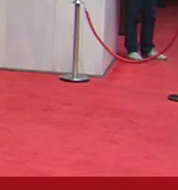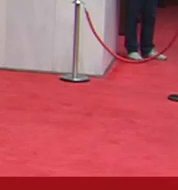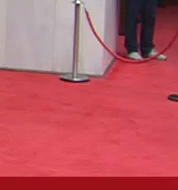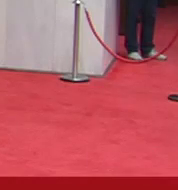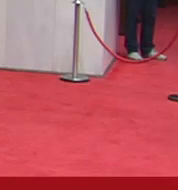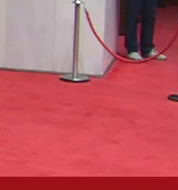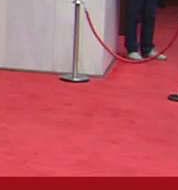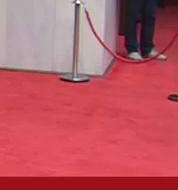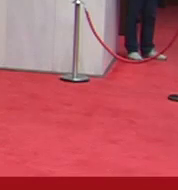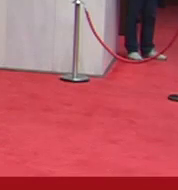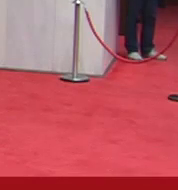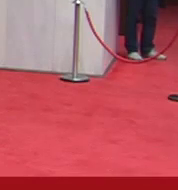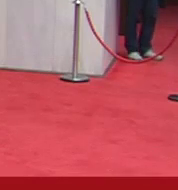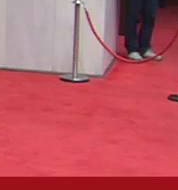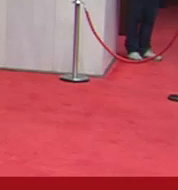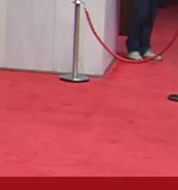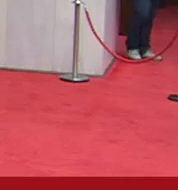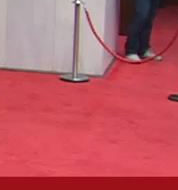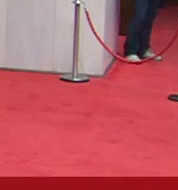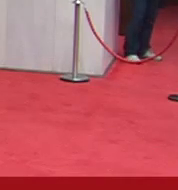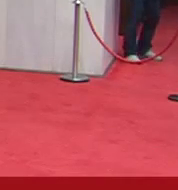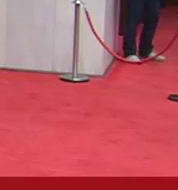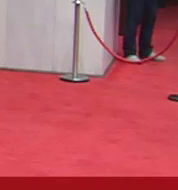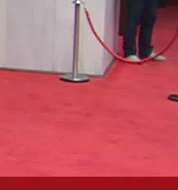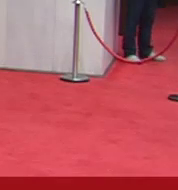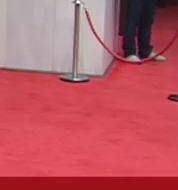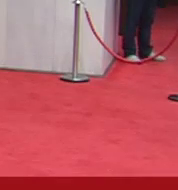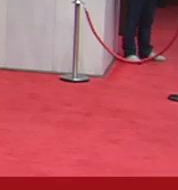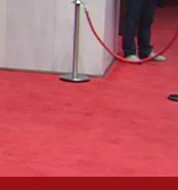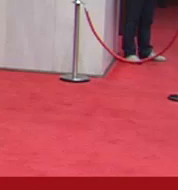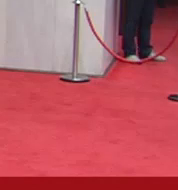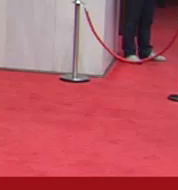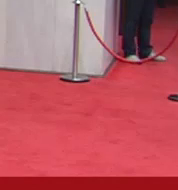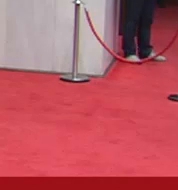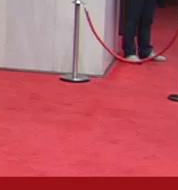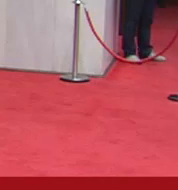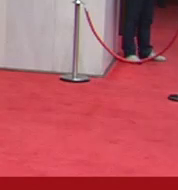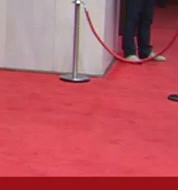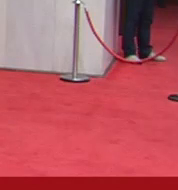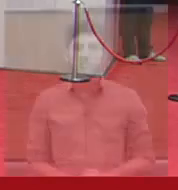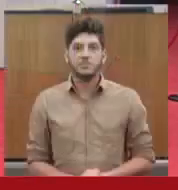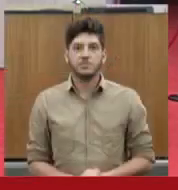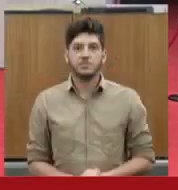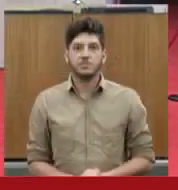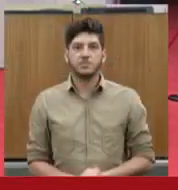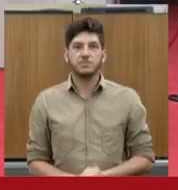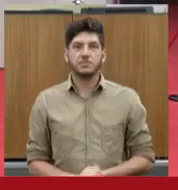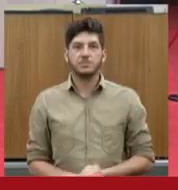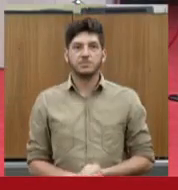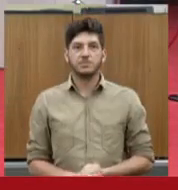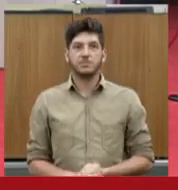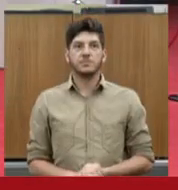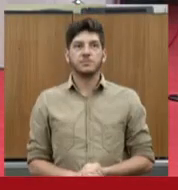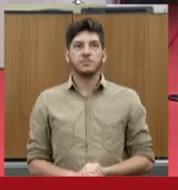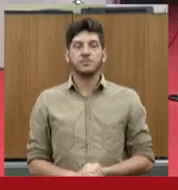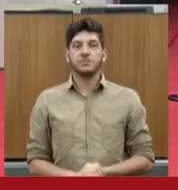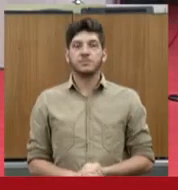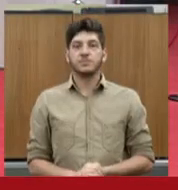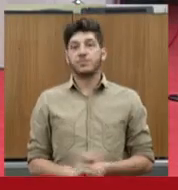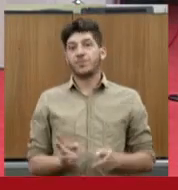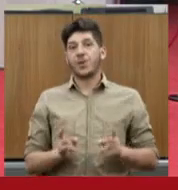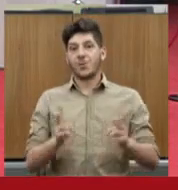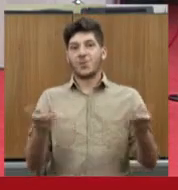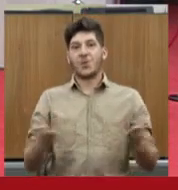e igualitária para todos os mineiros, tendo diálogo como principal caminho. Para proceder à entrega